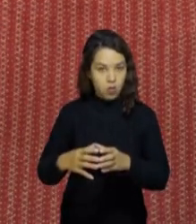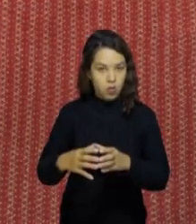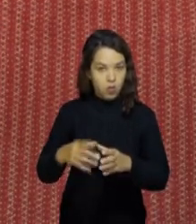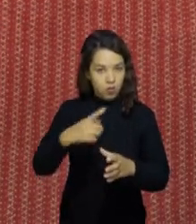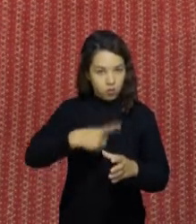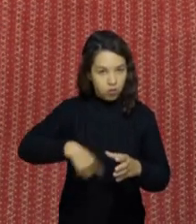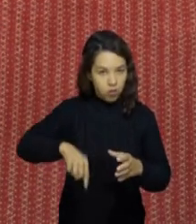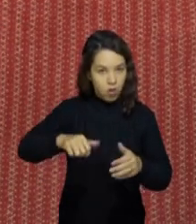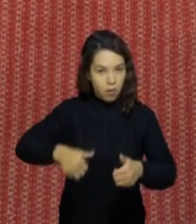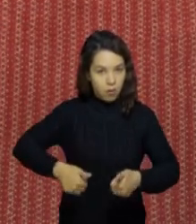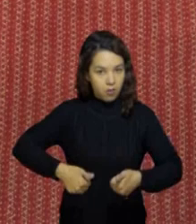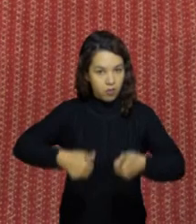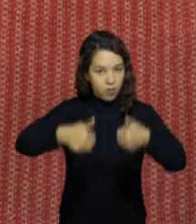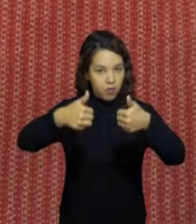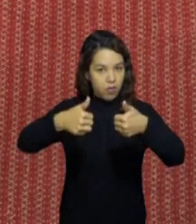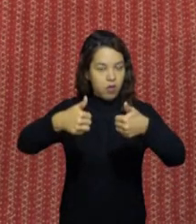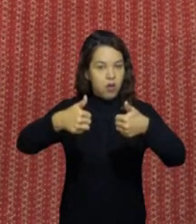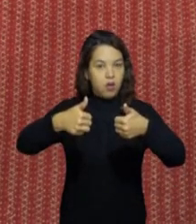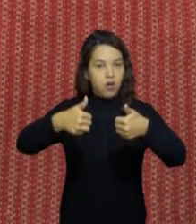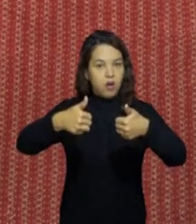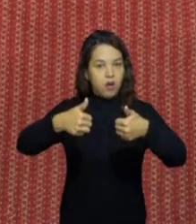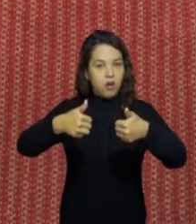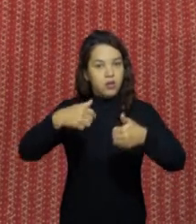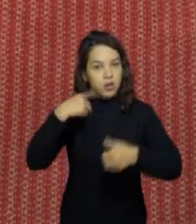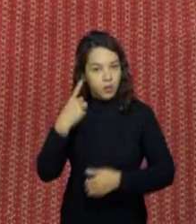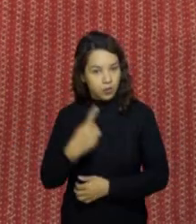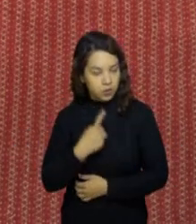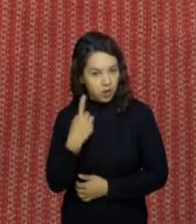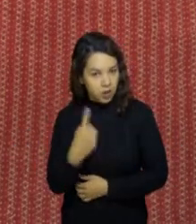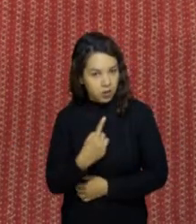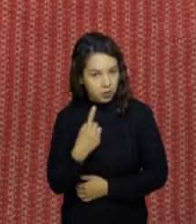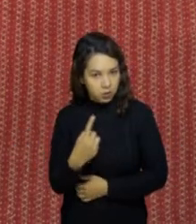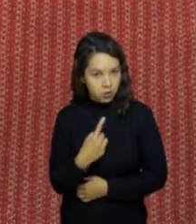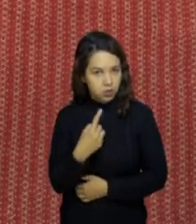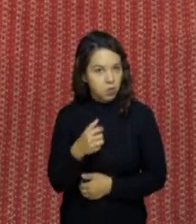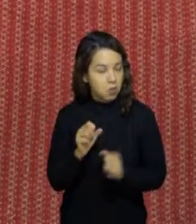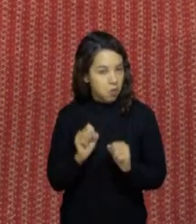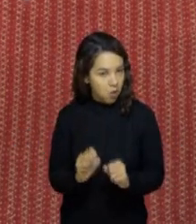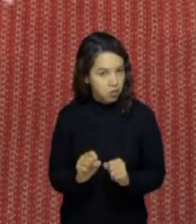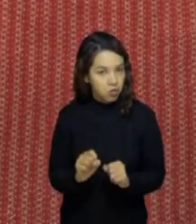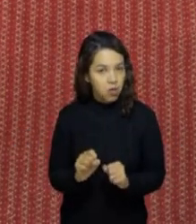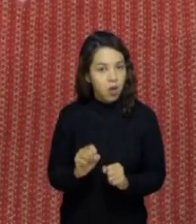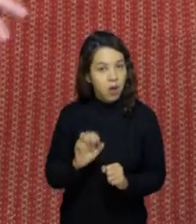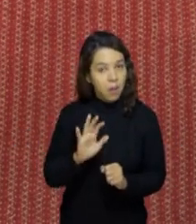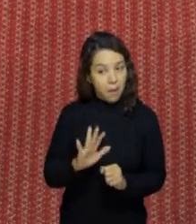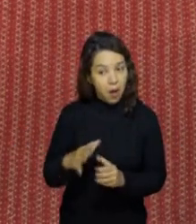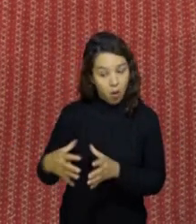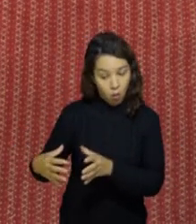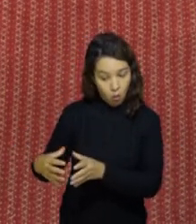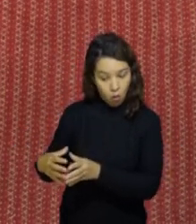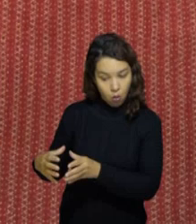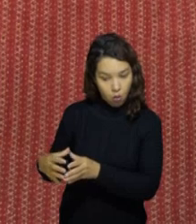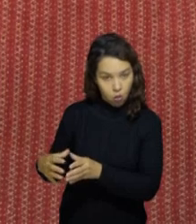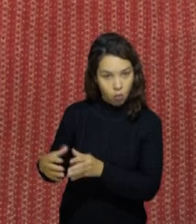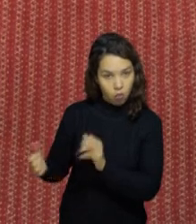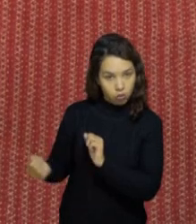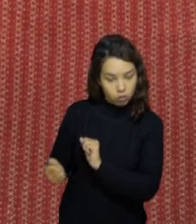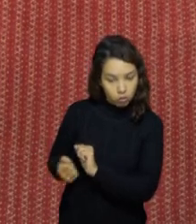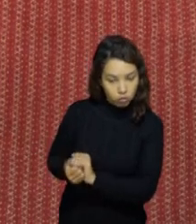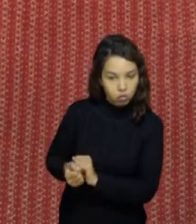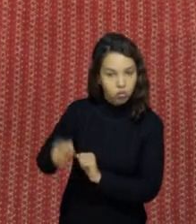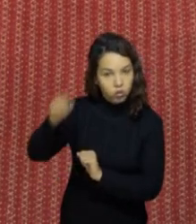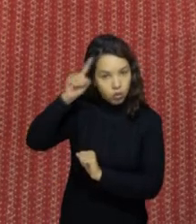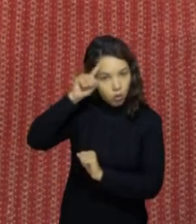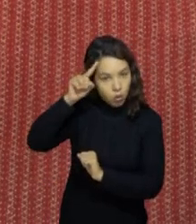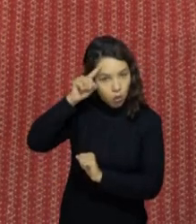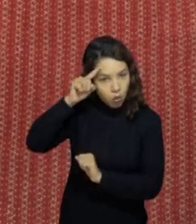nós, deputados, você como empresário, se não tiver uma grande equipe que todos os dias se dedica